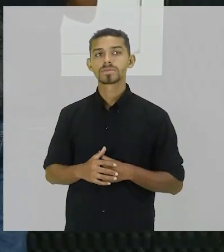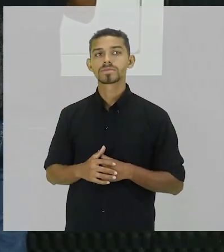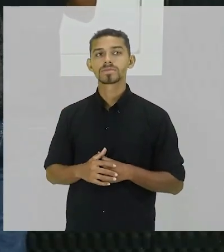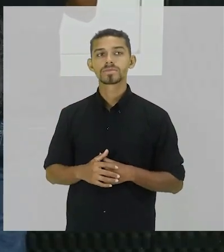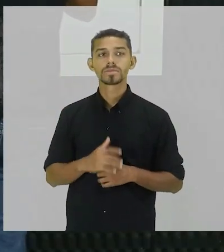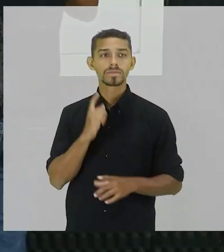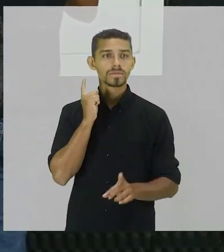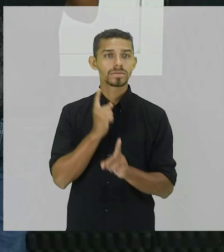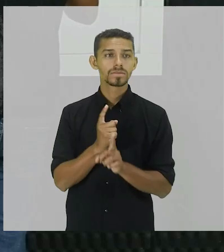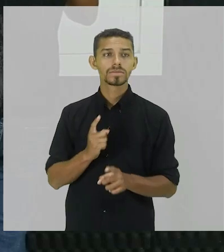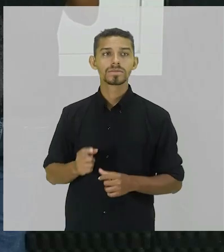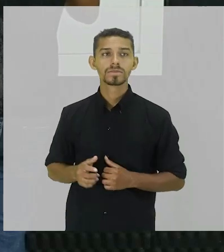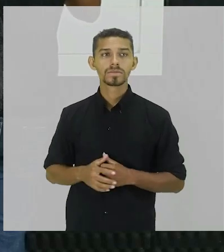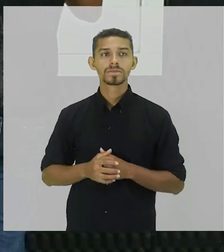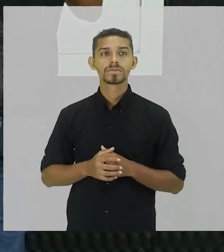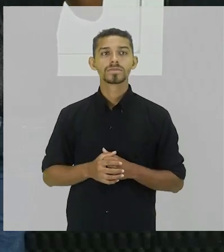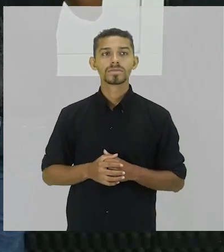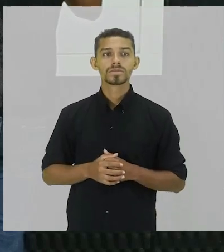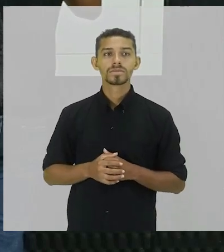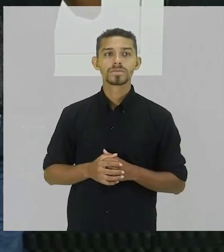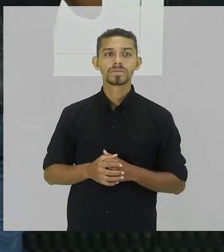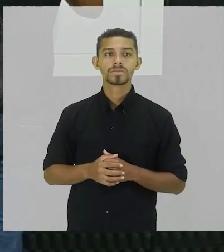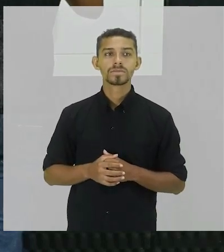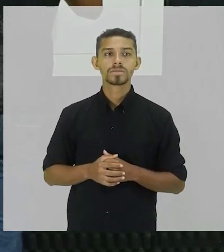você vai contar